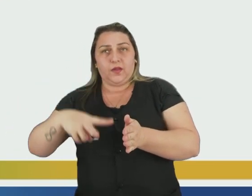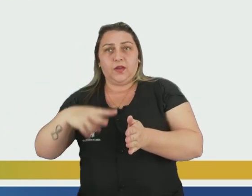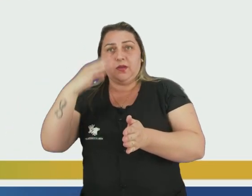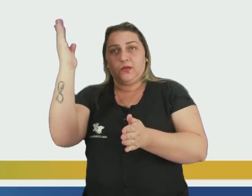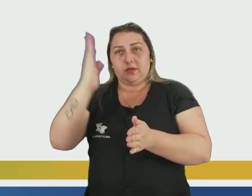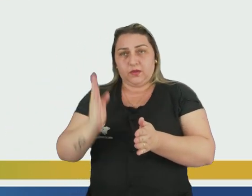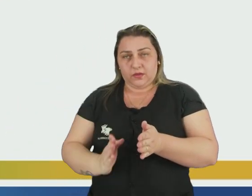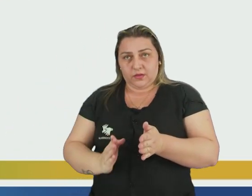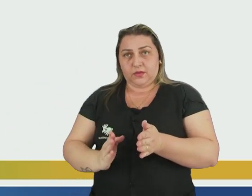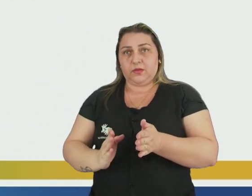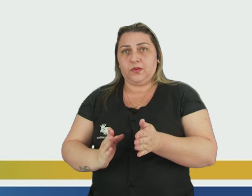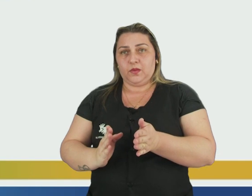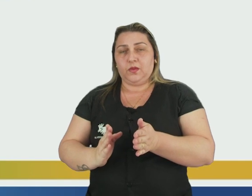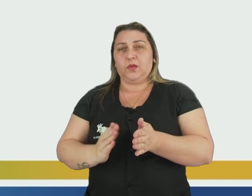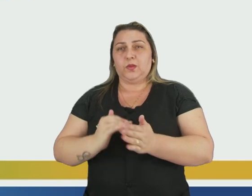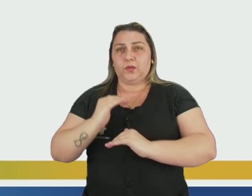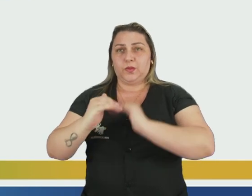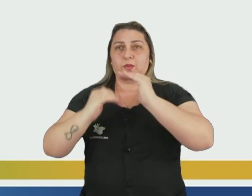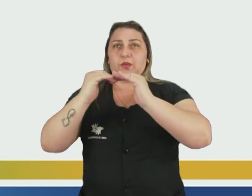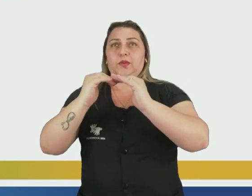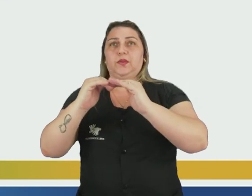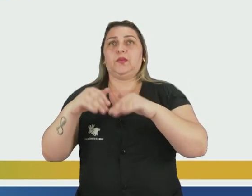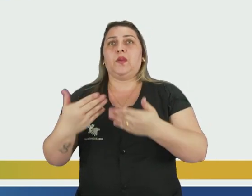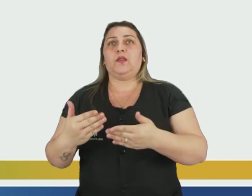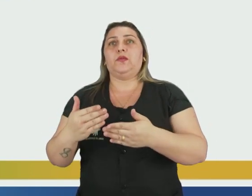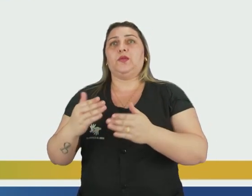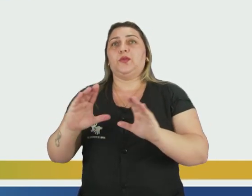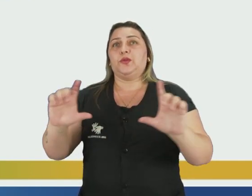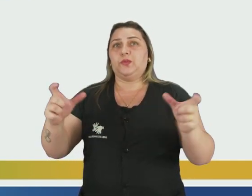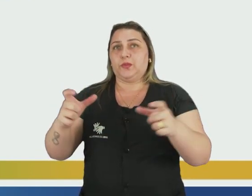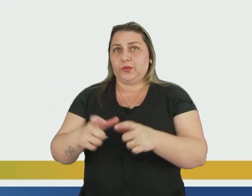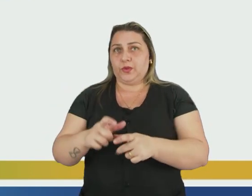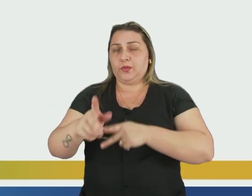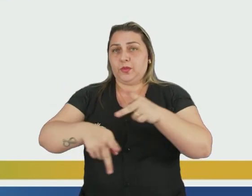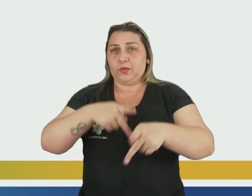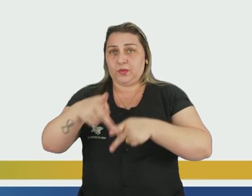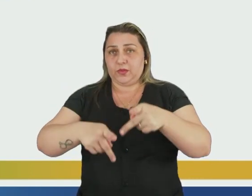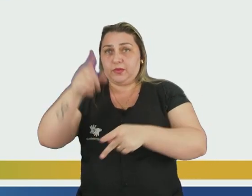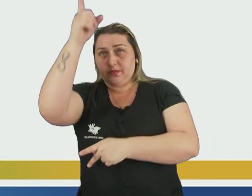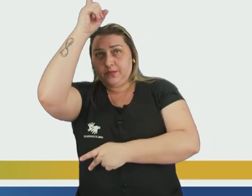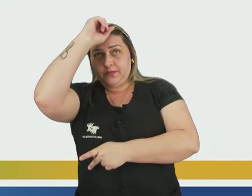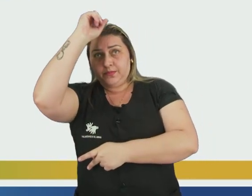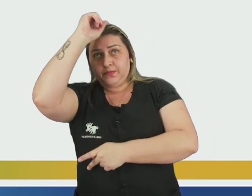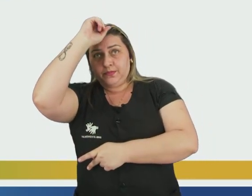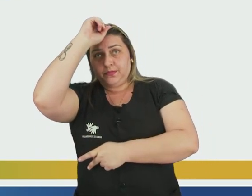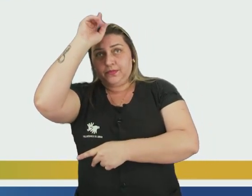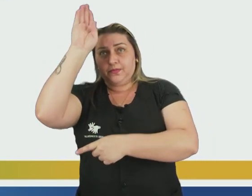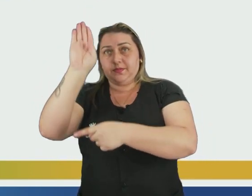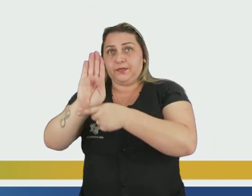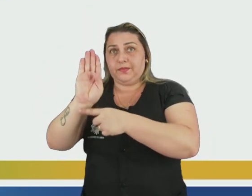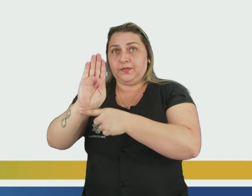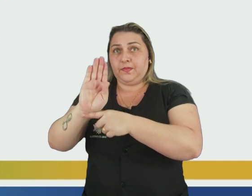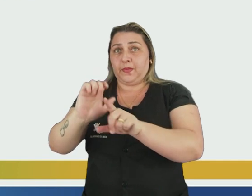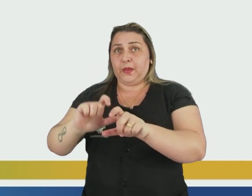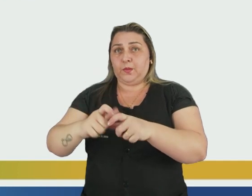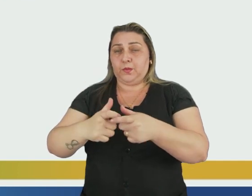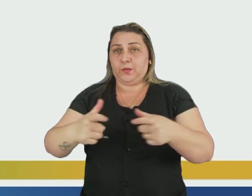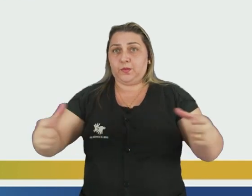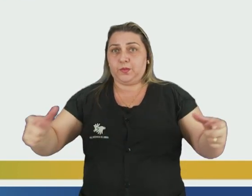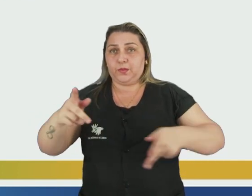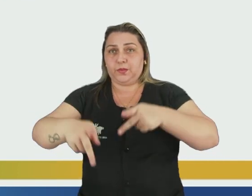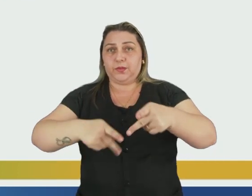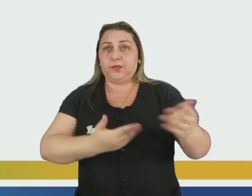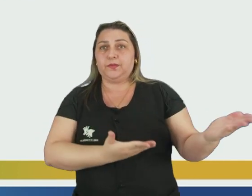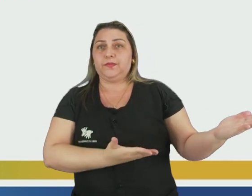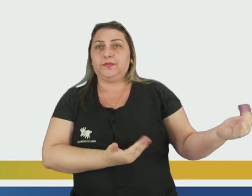o Brasil está passando por um processo de A. Diminuição de sua população adulta. B.